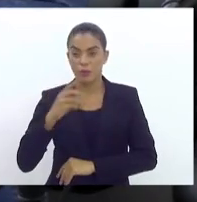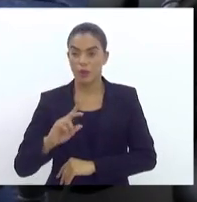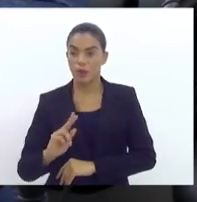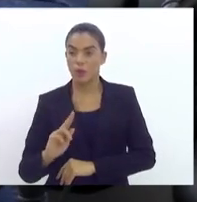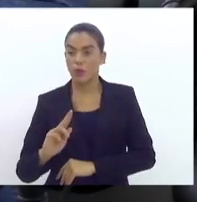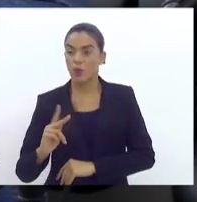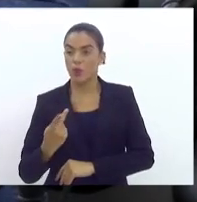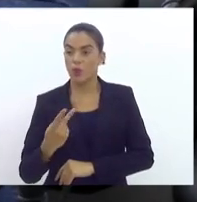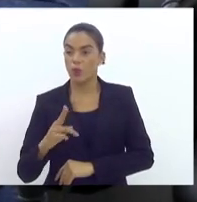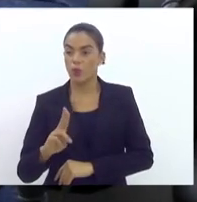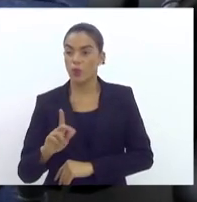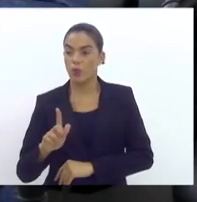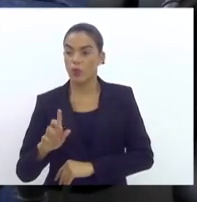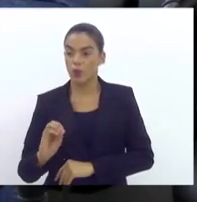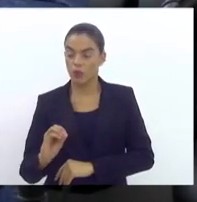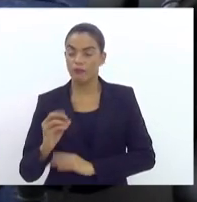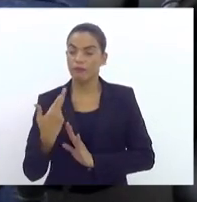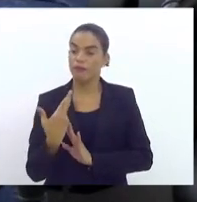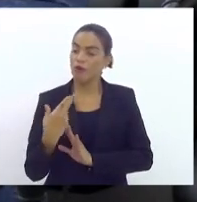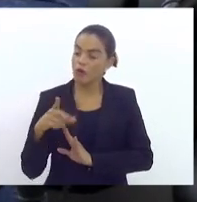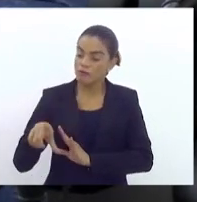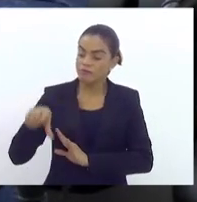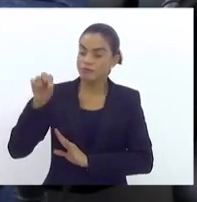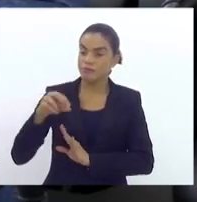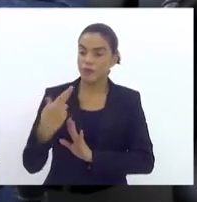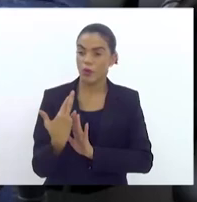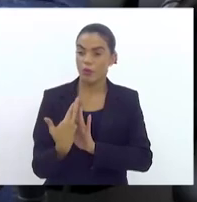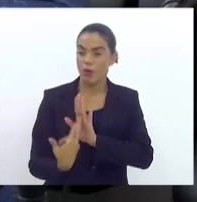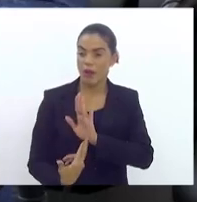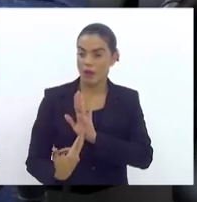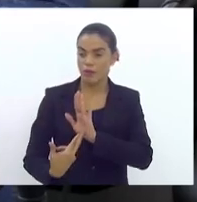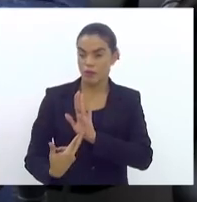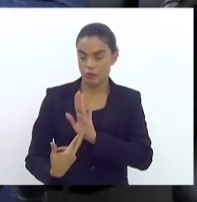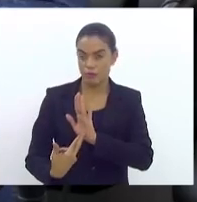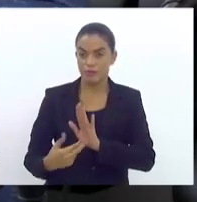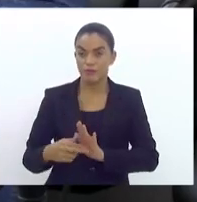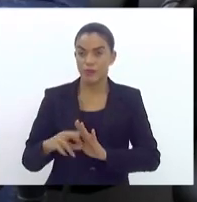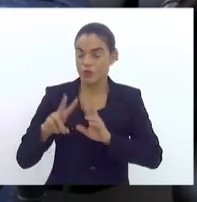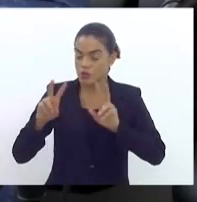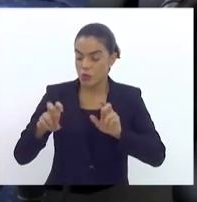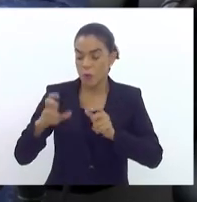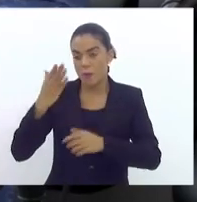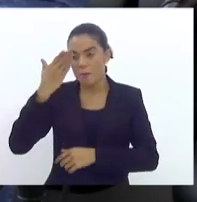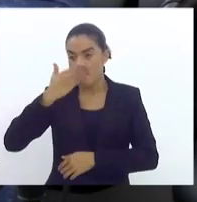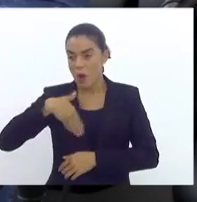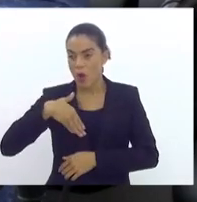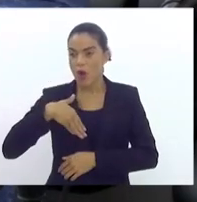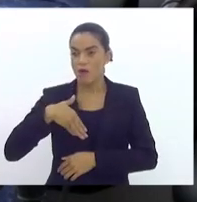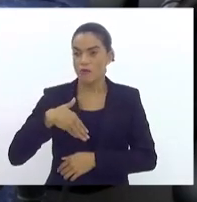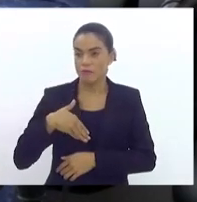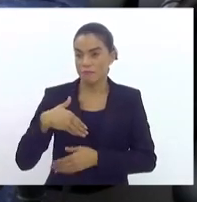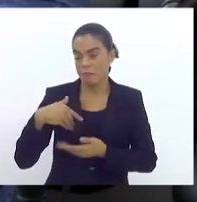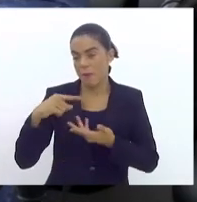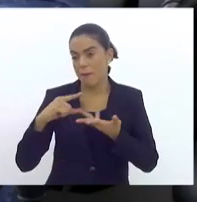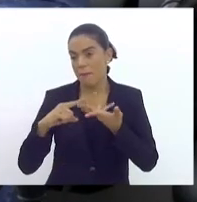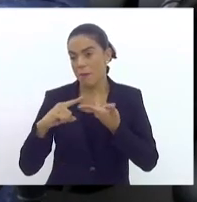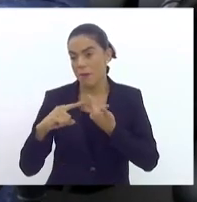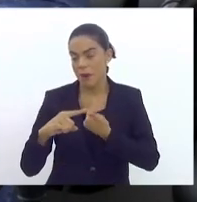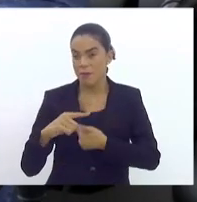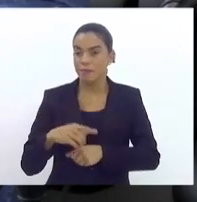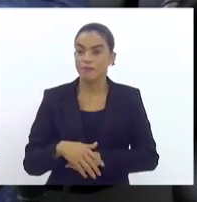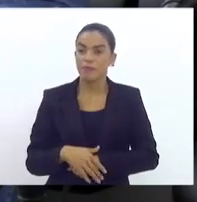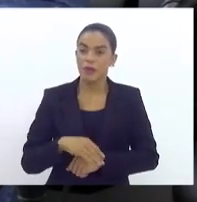sorteado como Sub relator do capítulo das provas das provas montou um grupo de trabalho